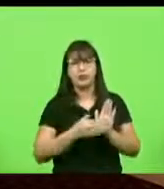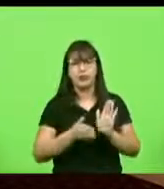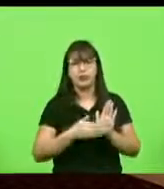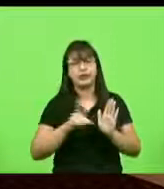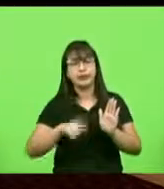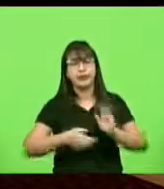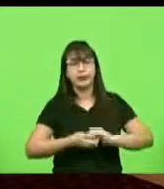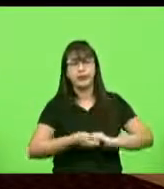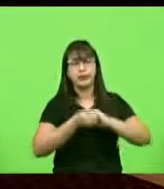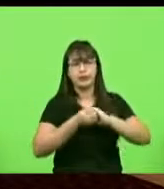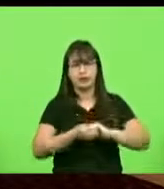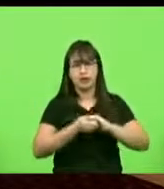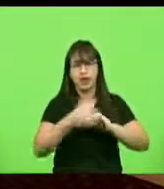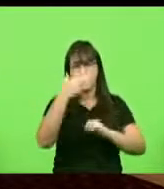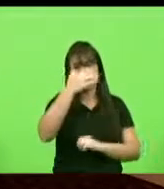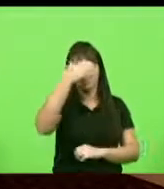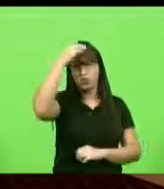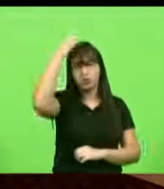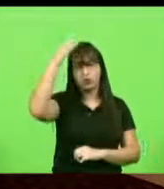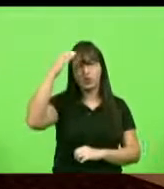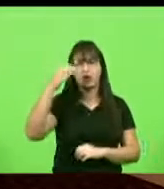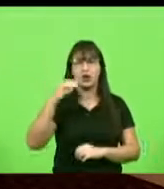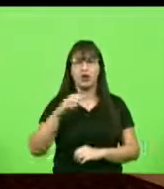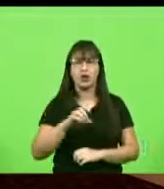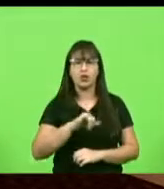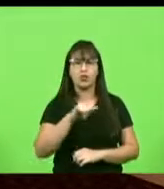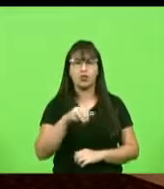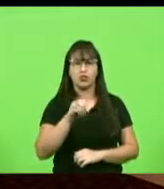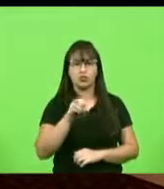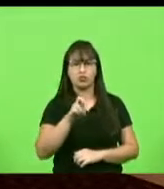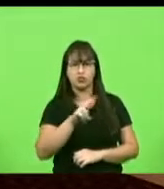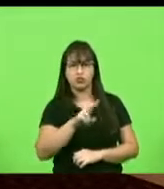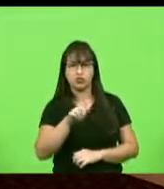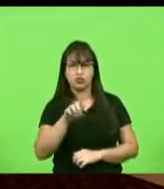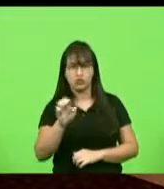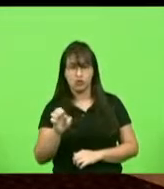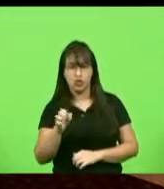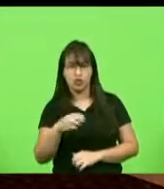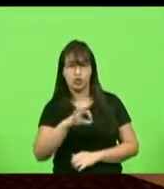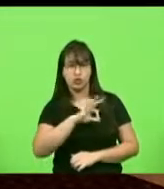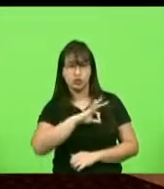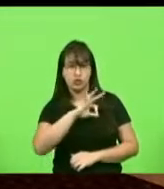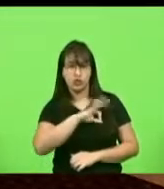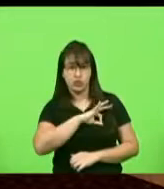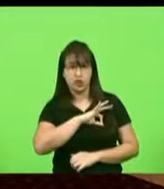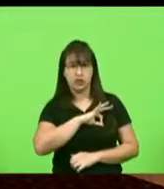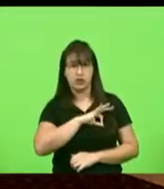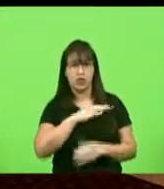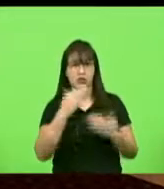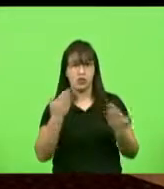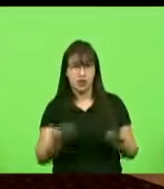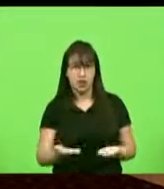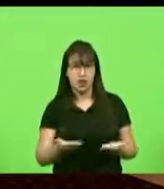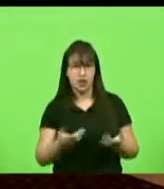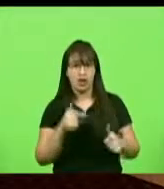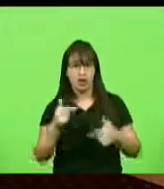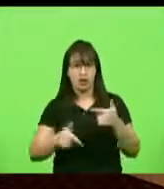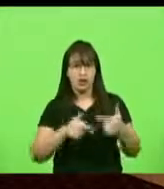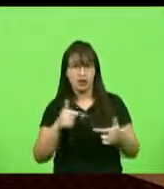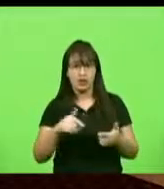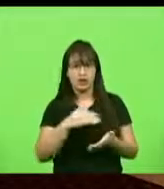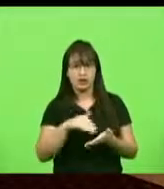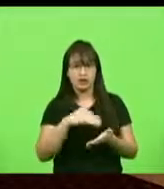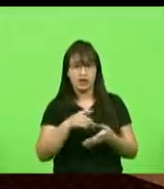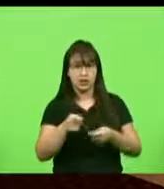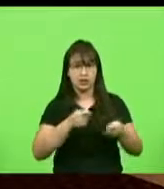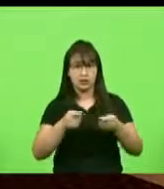cumprimentar o tenente-coronel, PM, Jorge Eduardo Tasca, pelos serviços prestados como secretário de Estado da Administração de Santa